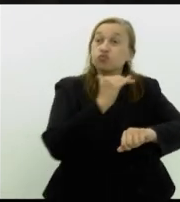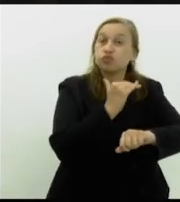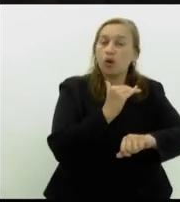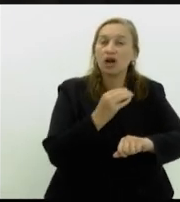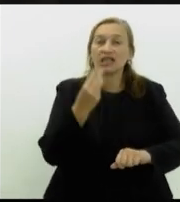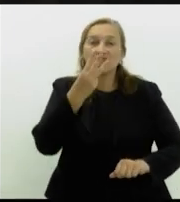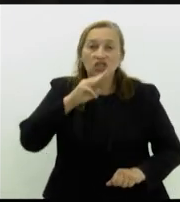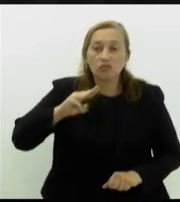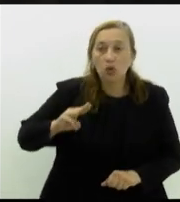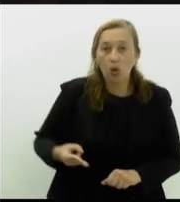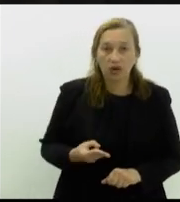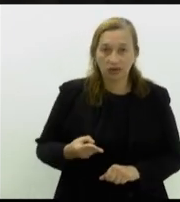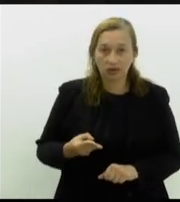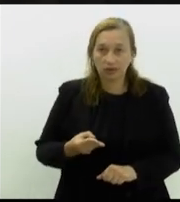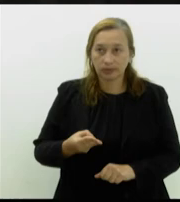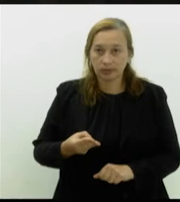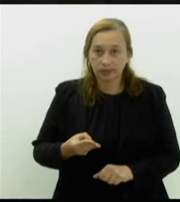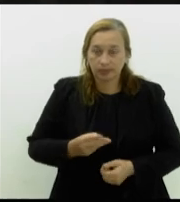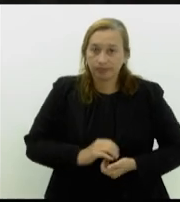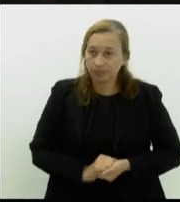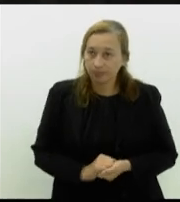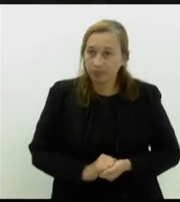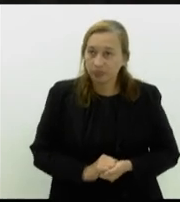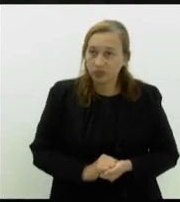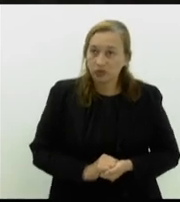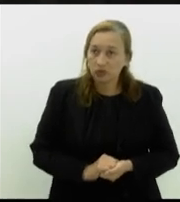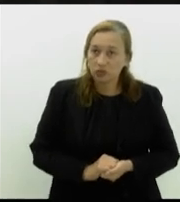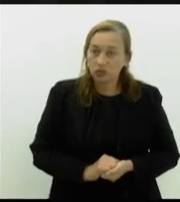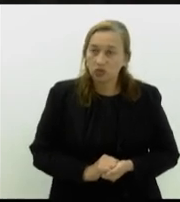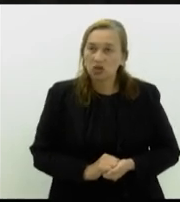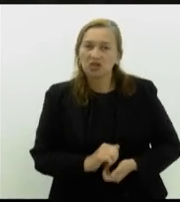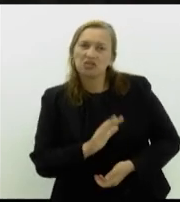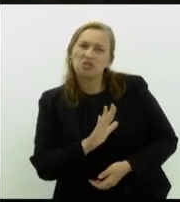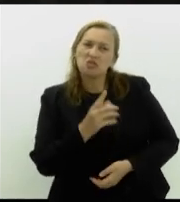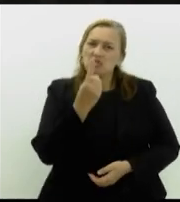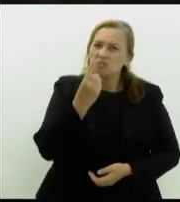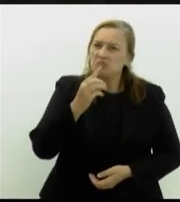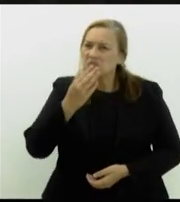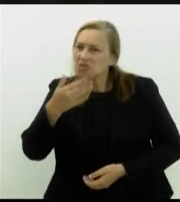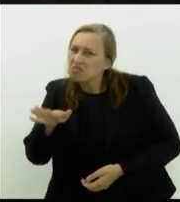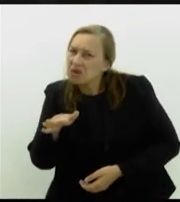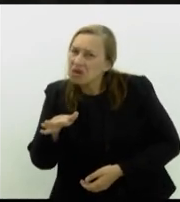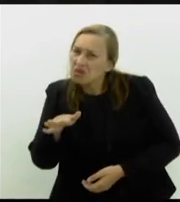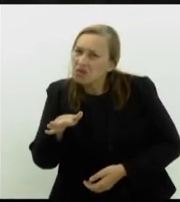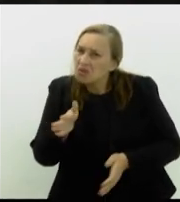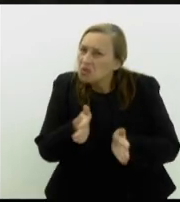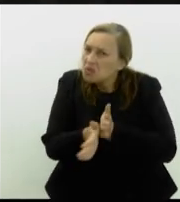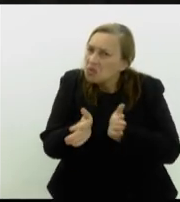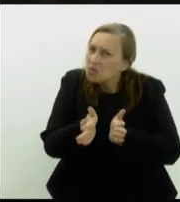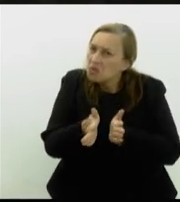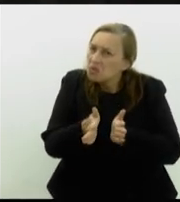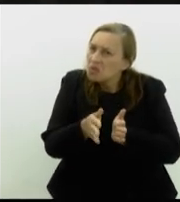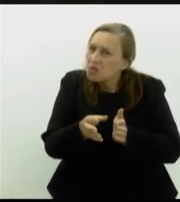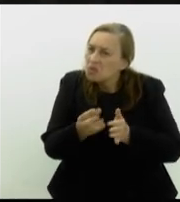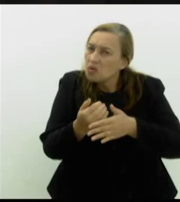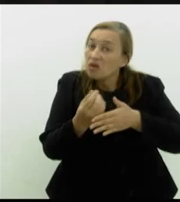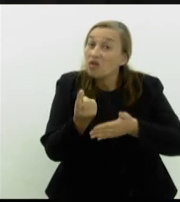3 bilhões, mas sobra desses fundos 1 bilhão, 1,5 bilhão. Vai